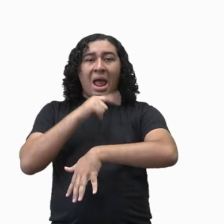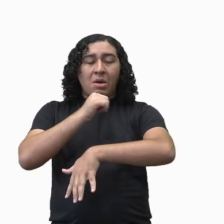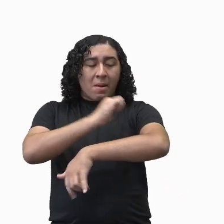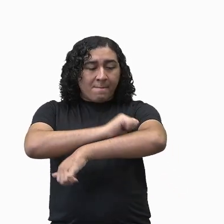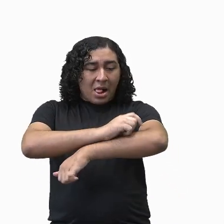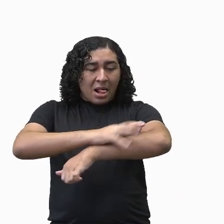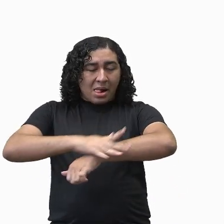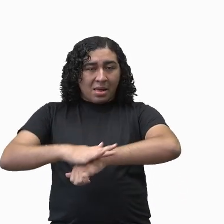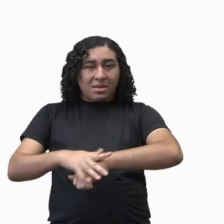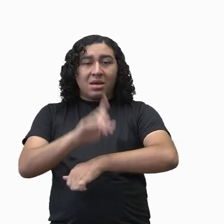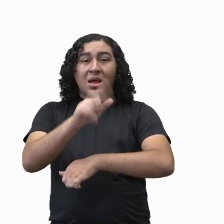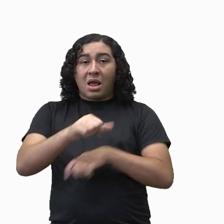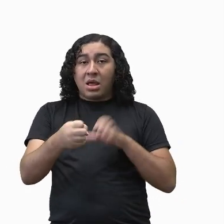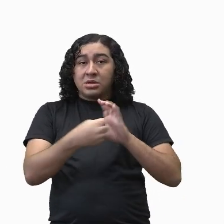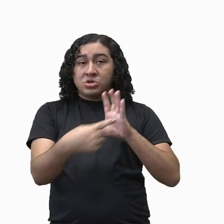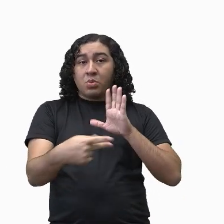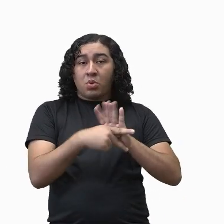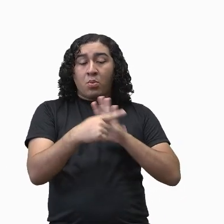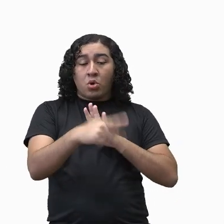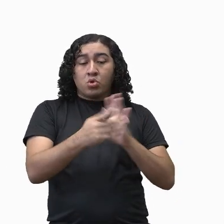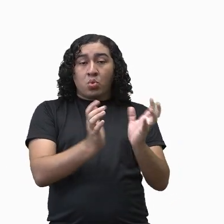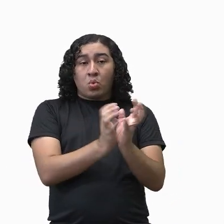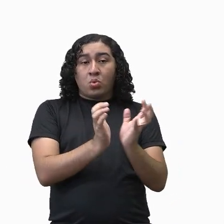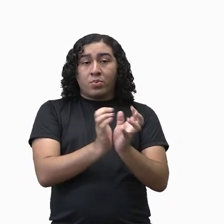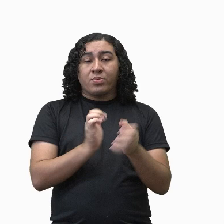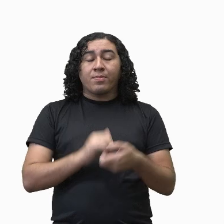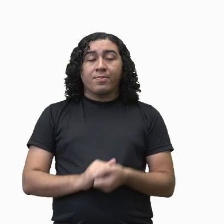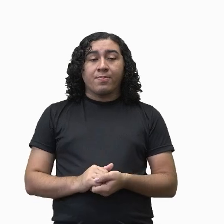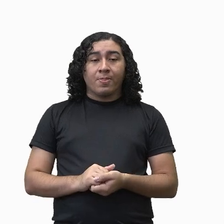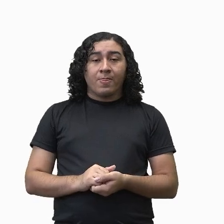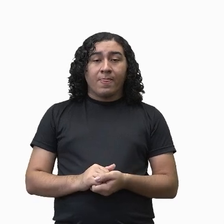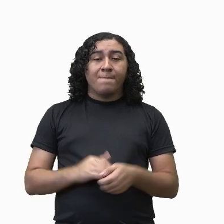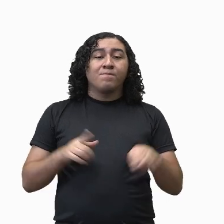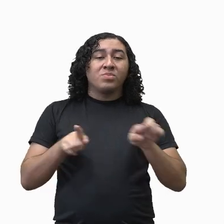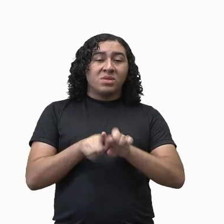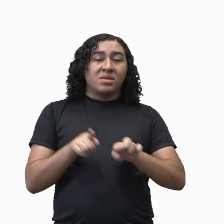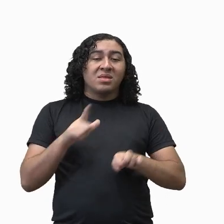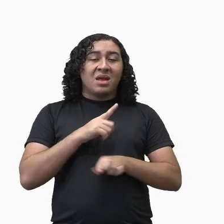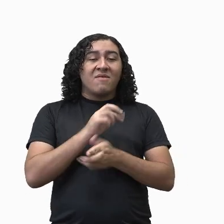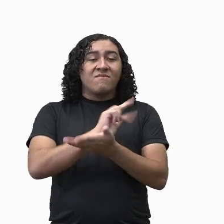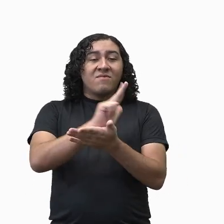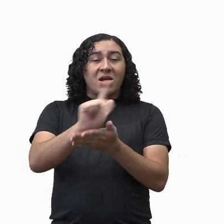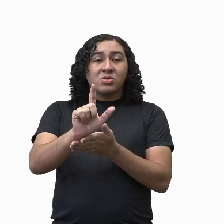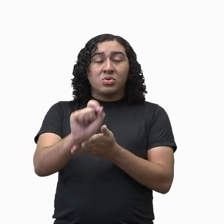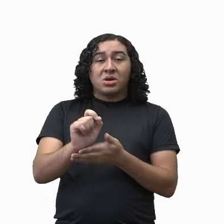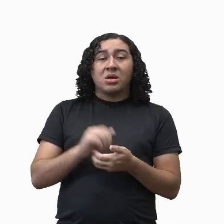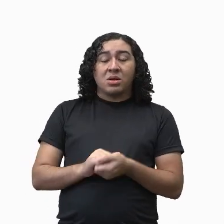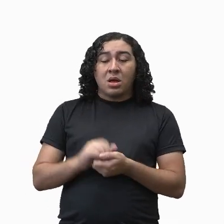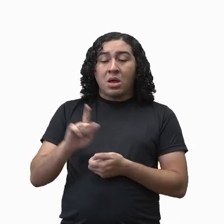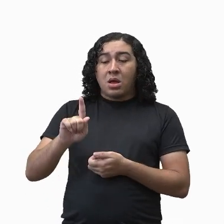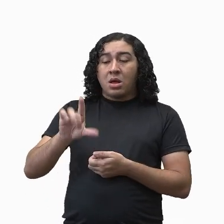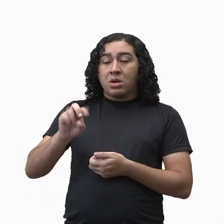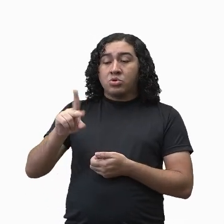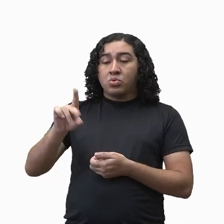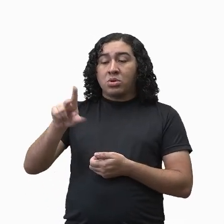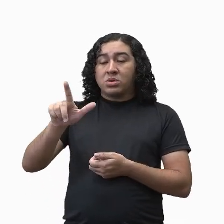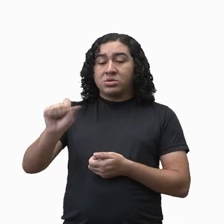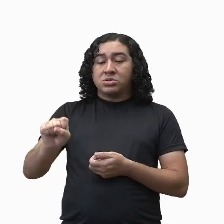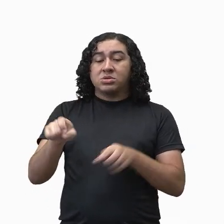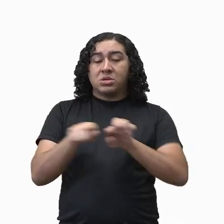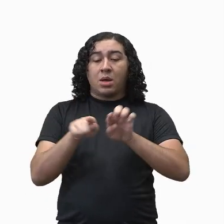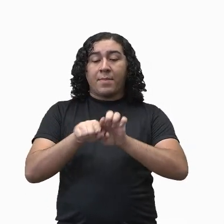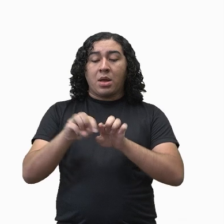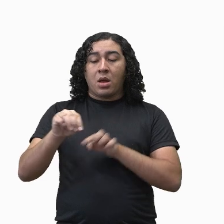marcante nesse grupo, e eles têm uma rica estrutura de glândulas e mucosa. Então, a pele